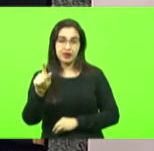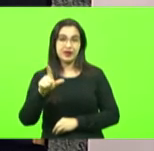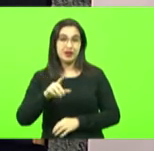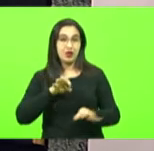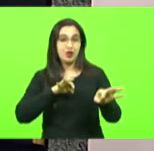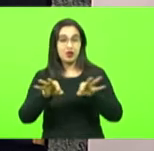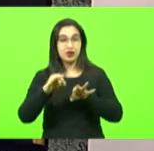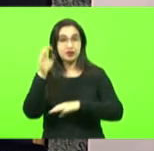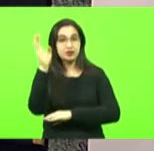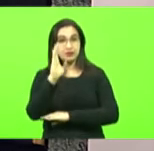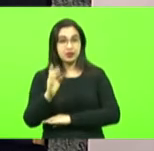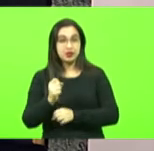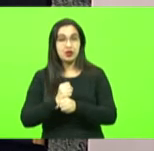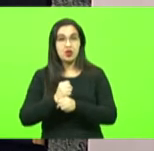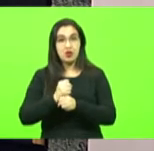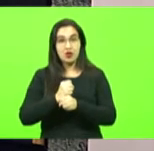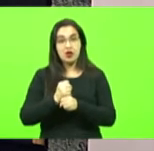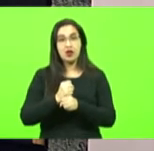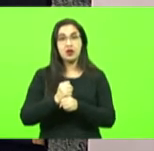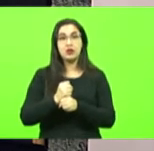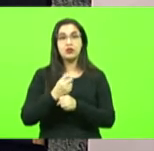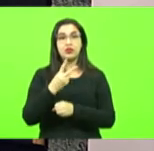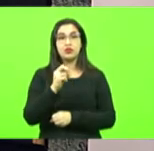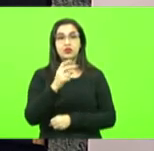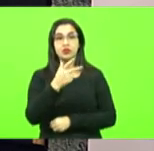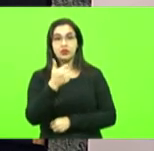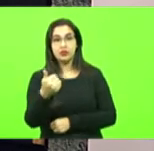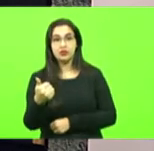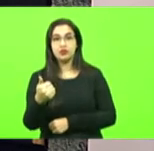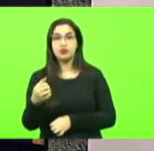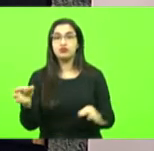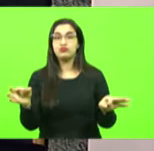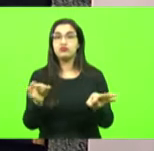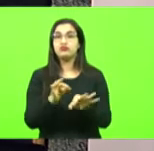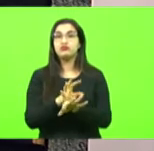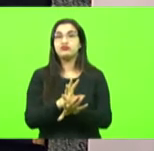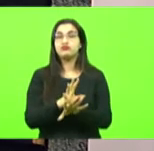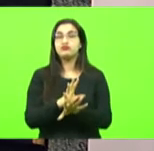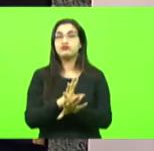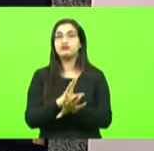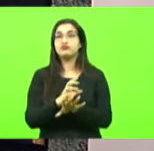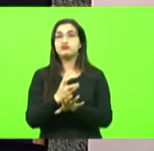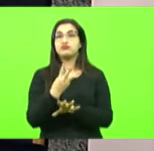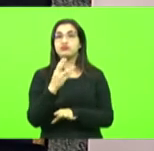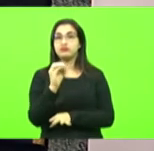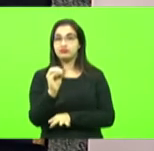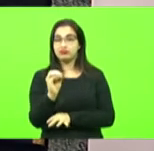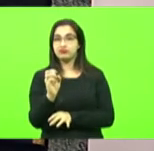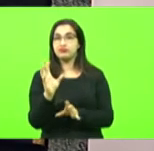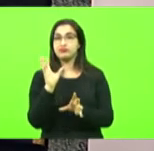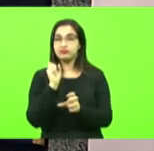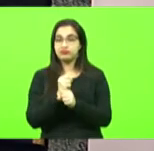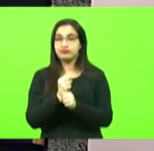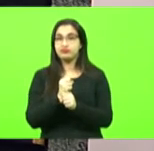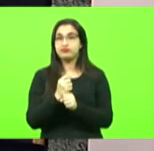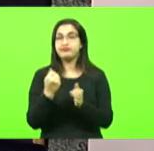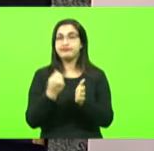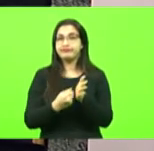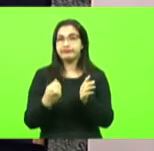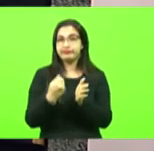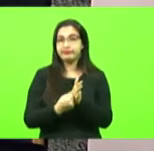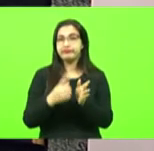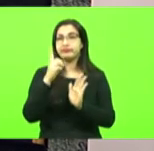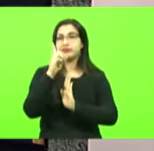que neste ano de 2021 completa 30 anos. Hoje, além de fazer a luta pelos direitos dos atingidos e